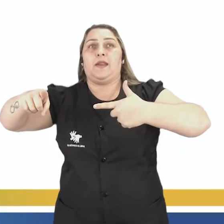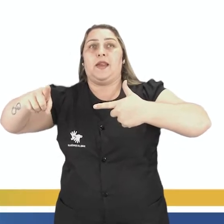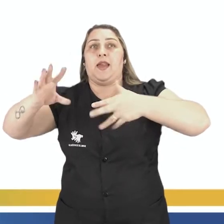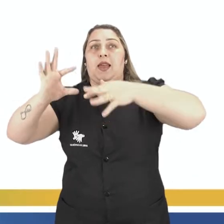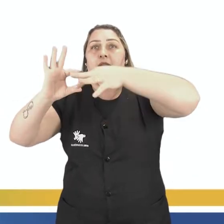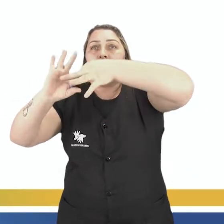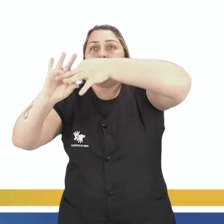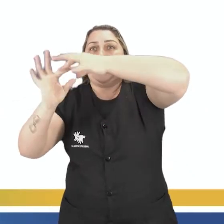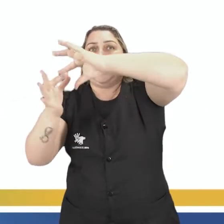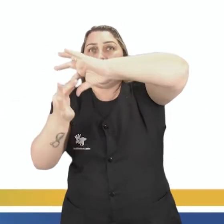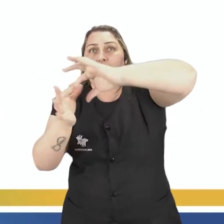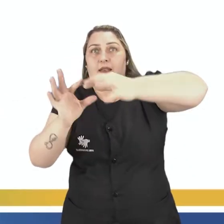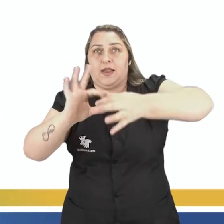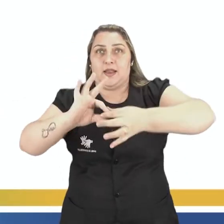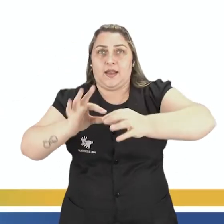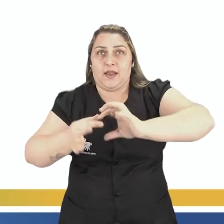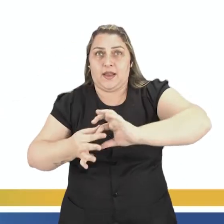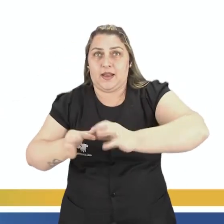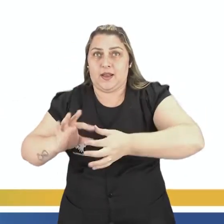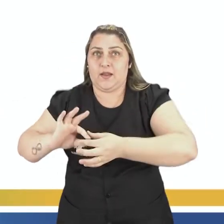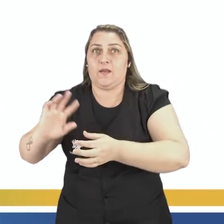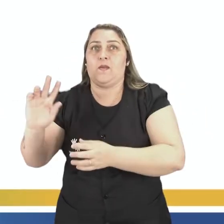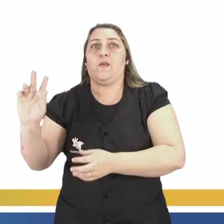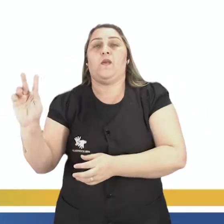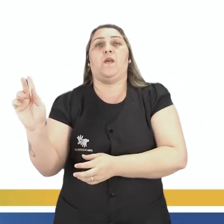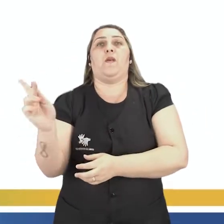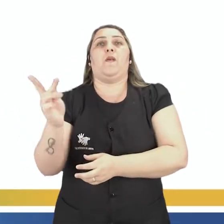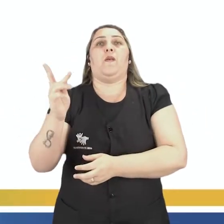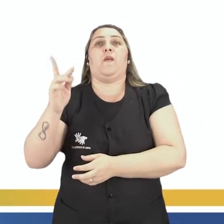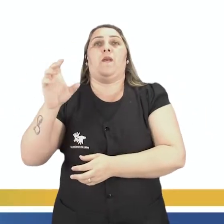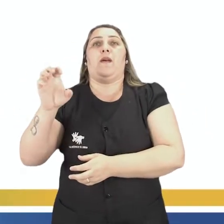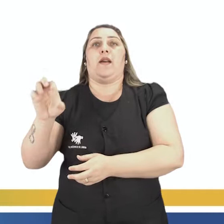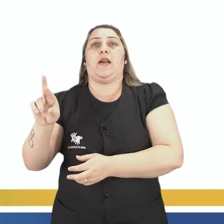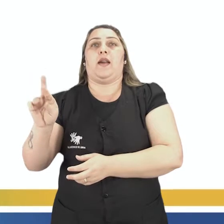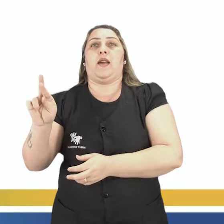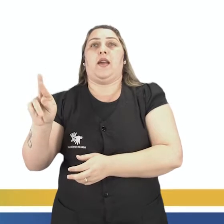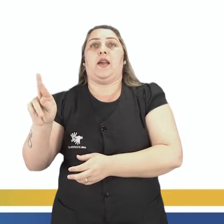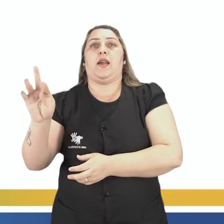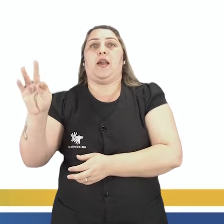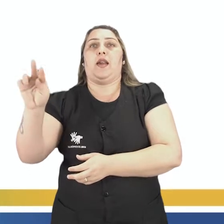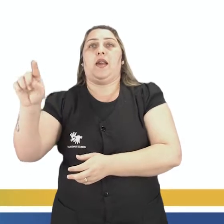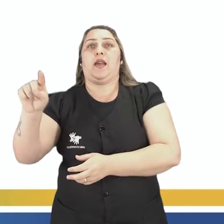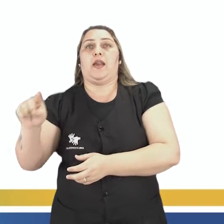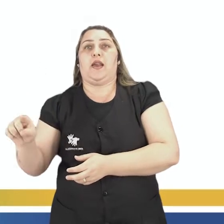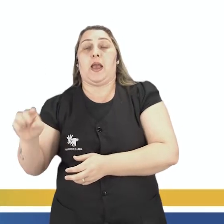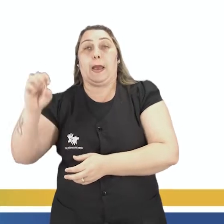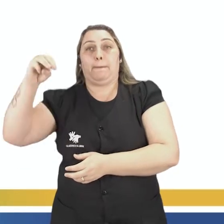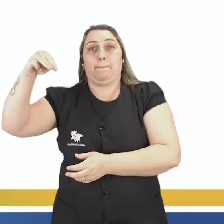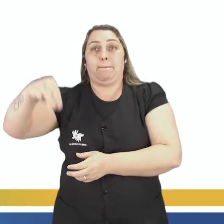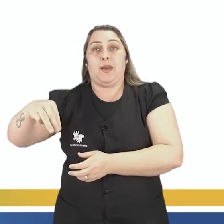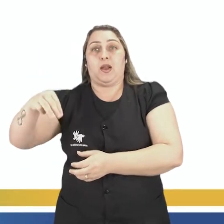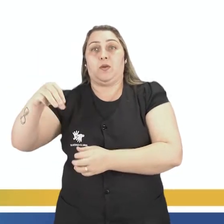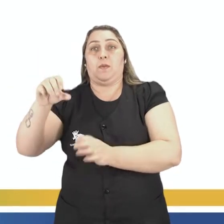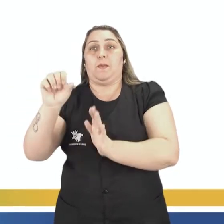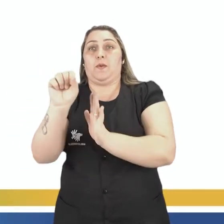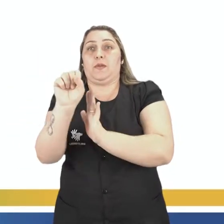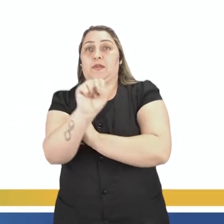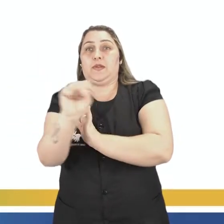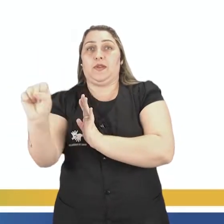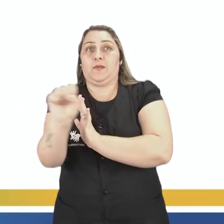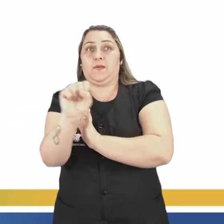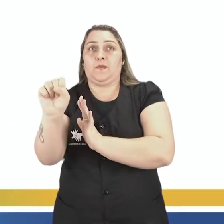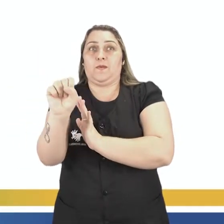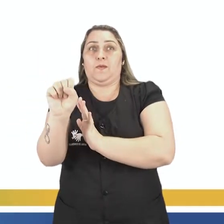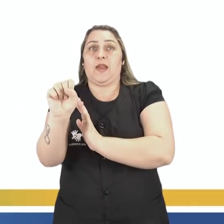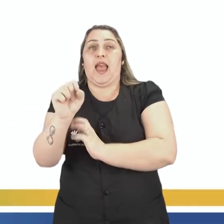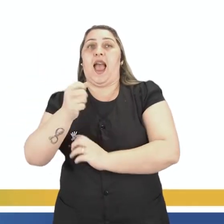ciclos ou hertz e se propaga por 335 metros por segundo no ar.